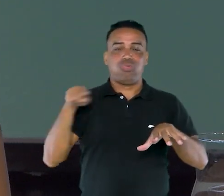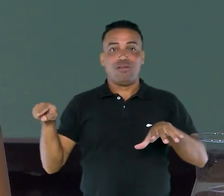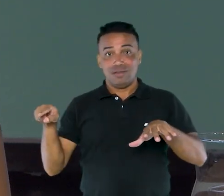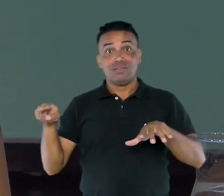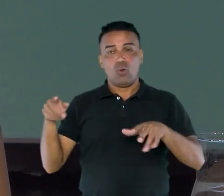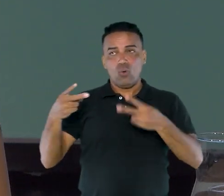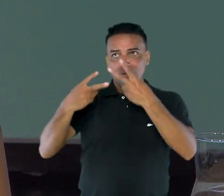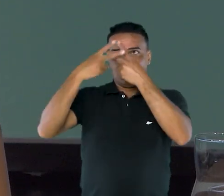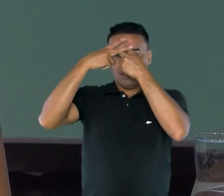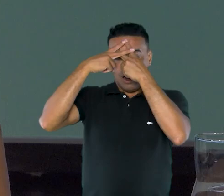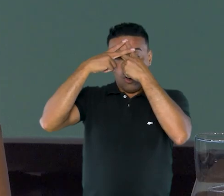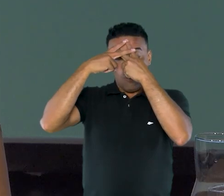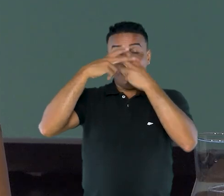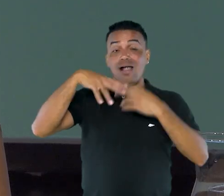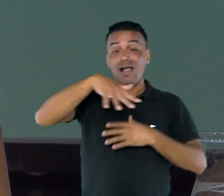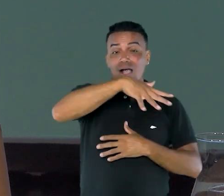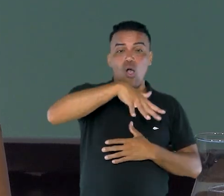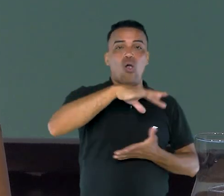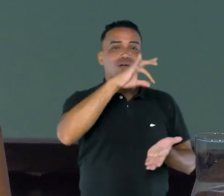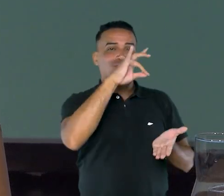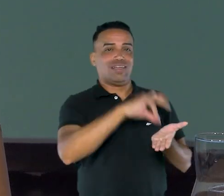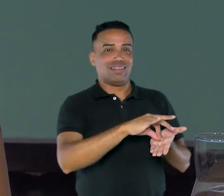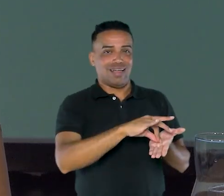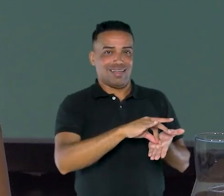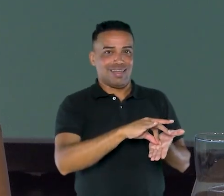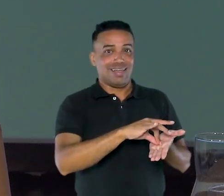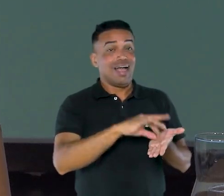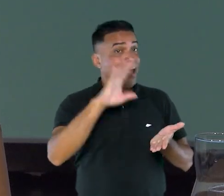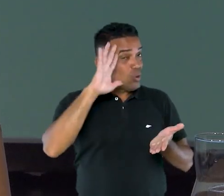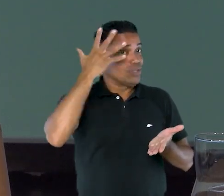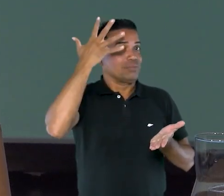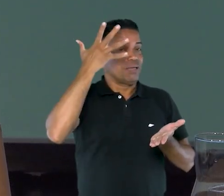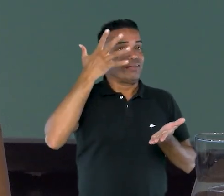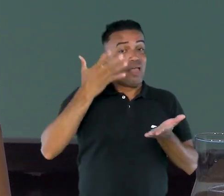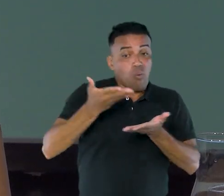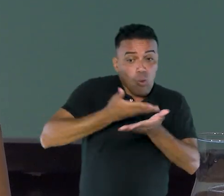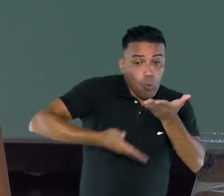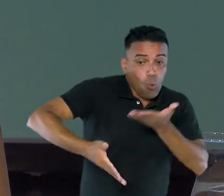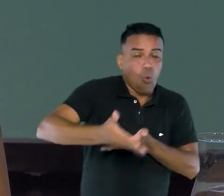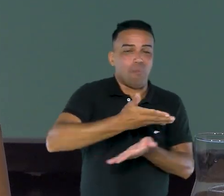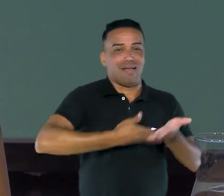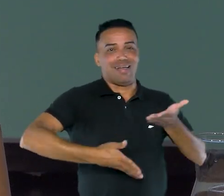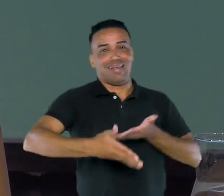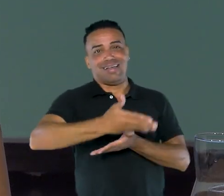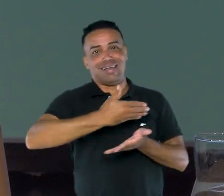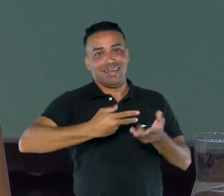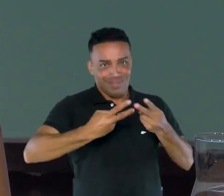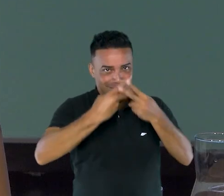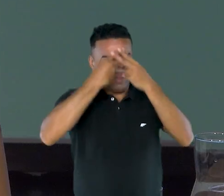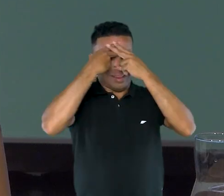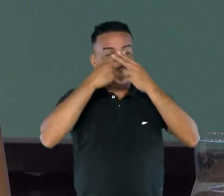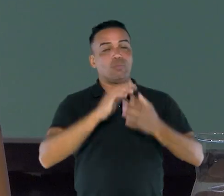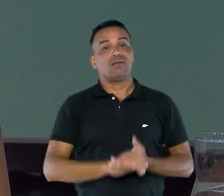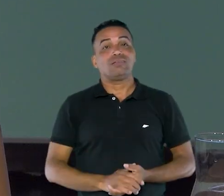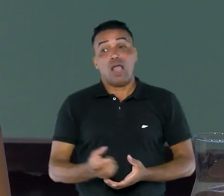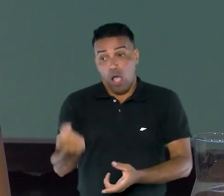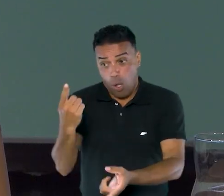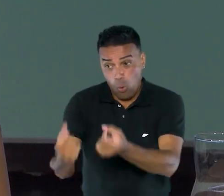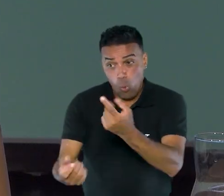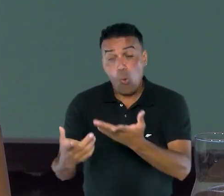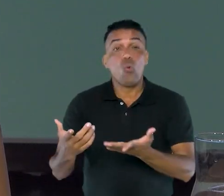da ordem do real, ele é factual, ele é compartilhado. Então, alguns